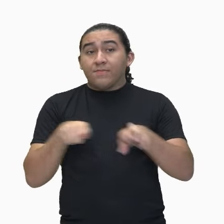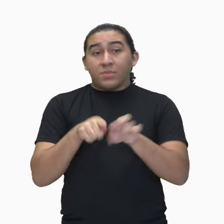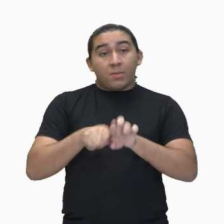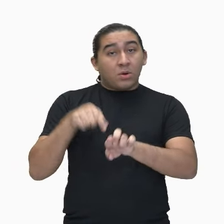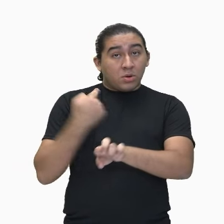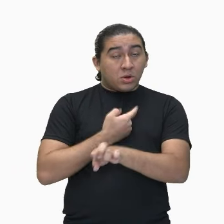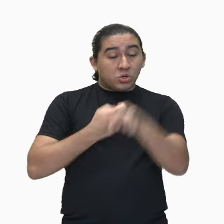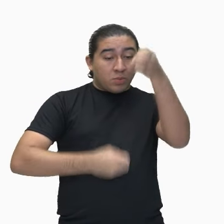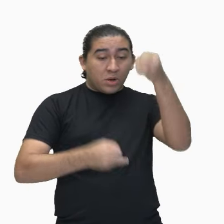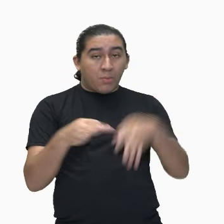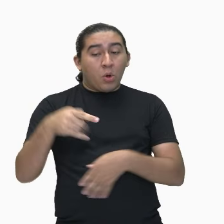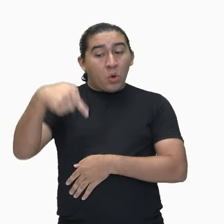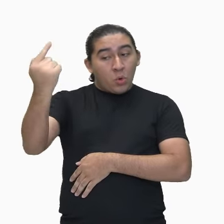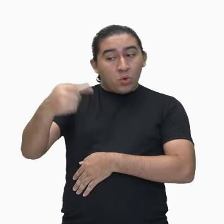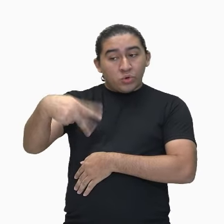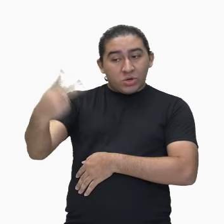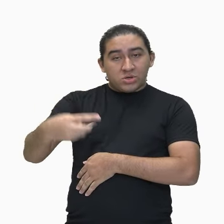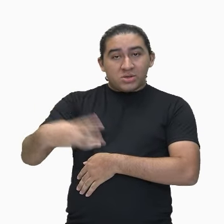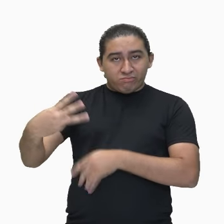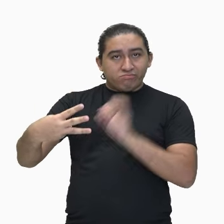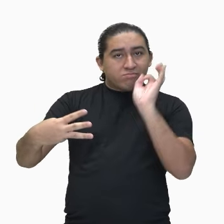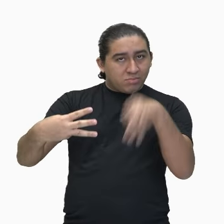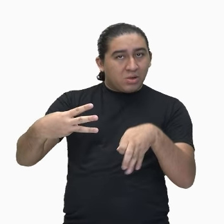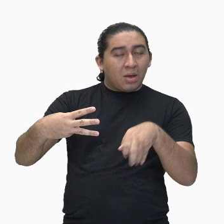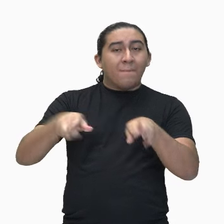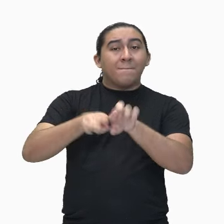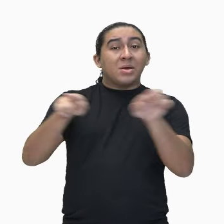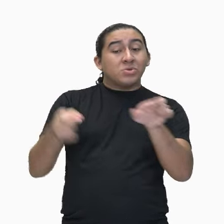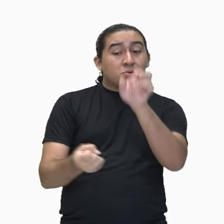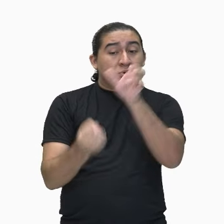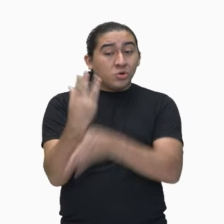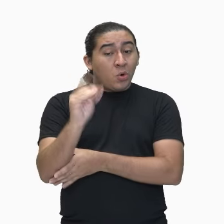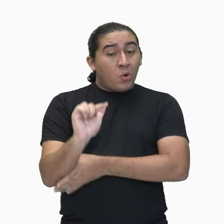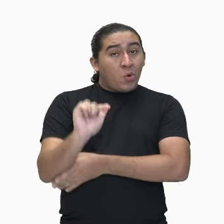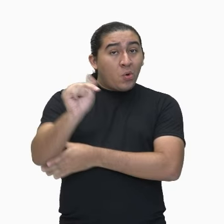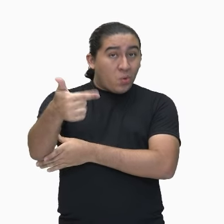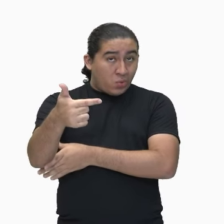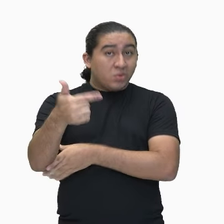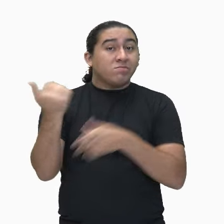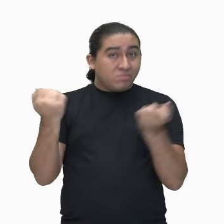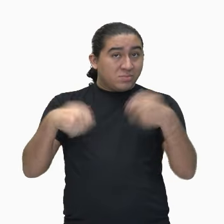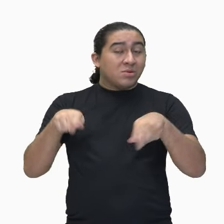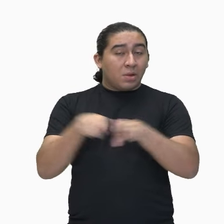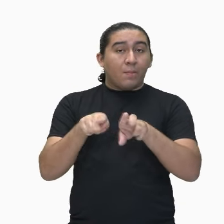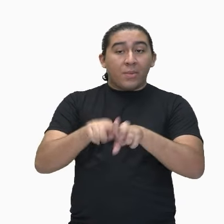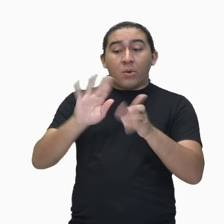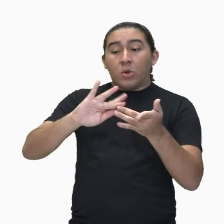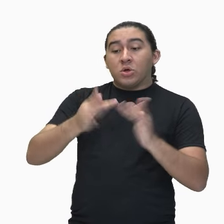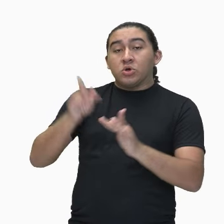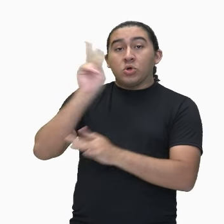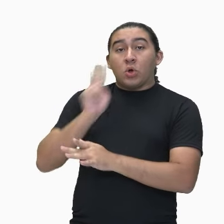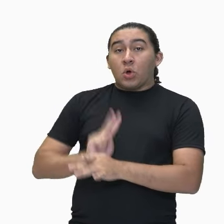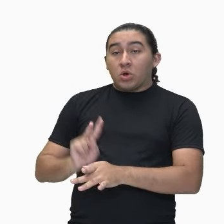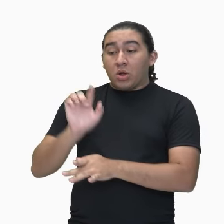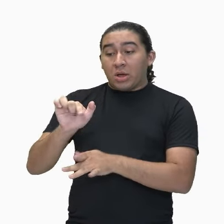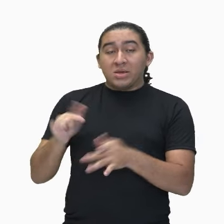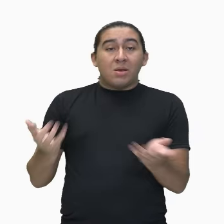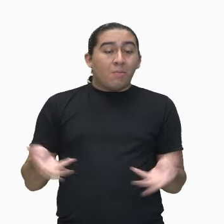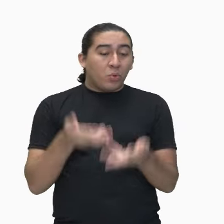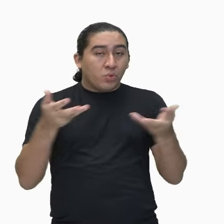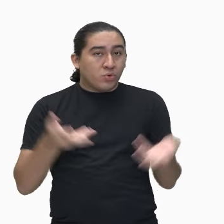aqui hipótese 1, 2 e 3, né? Mas tiveram mais condições históricas aí para o surgimento